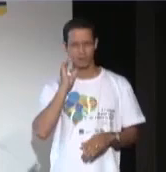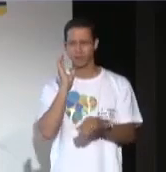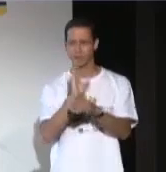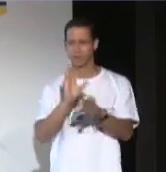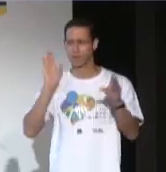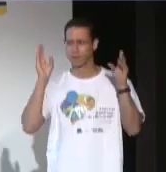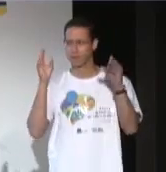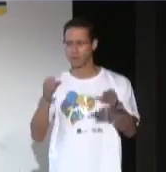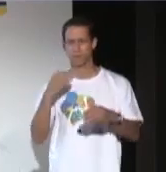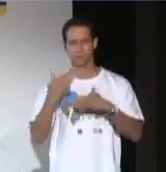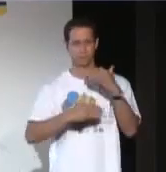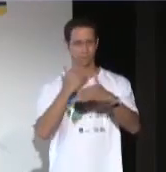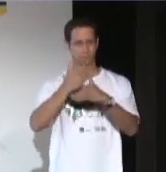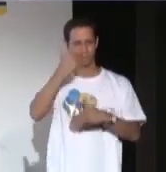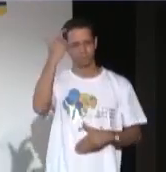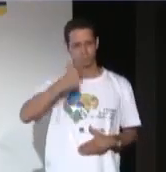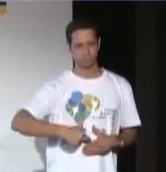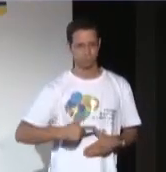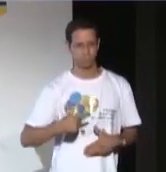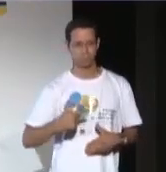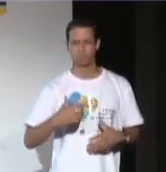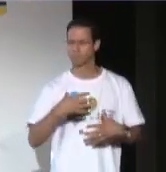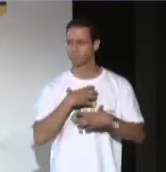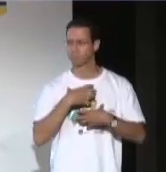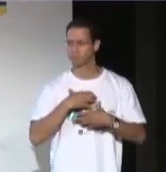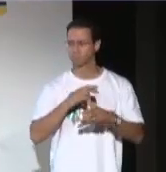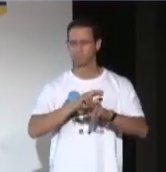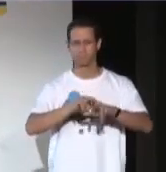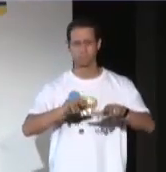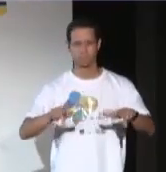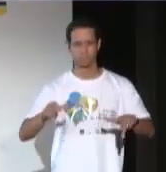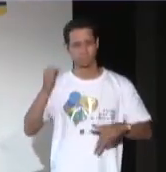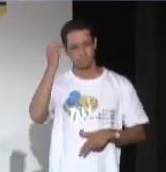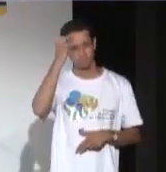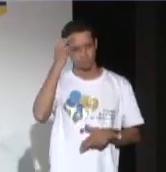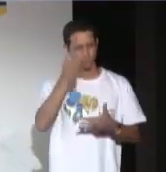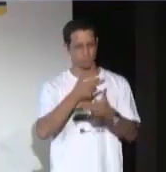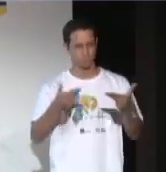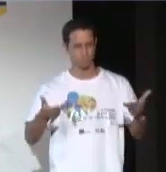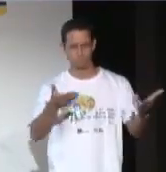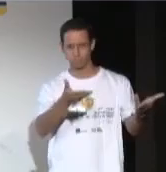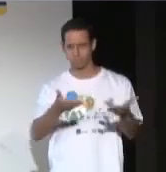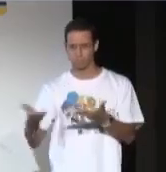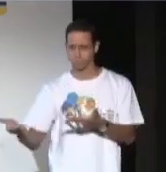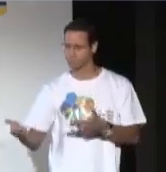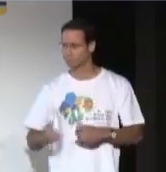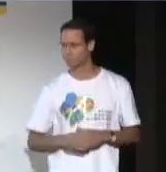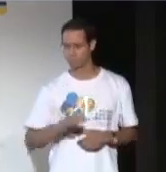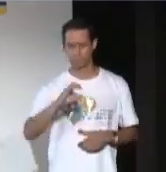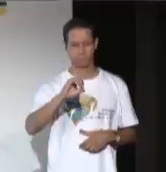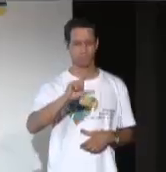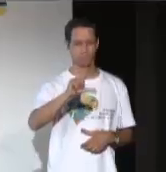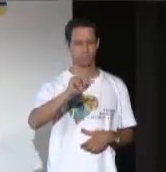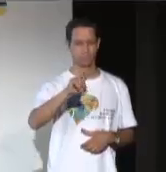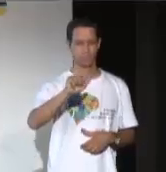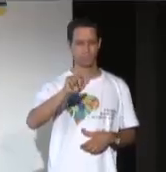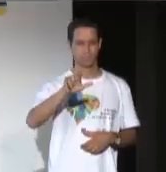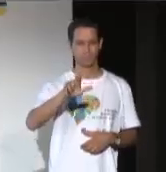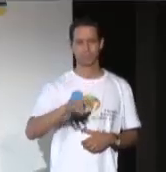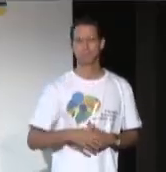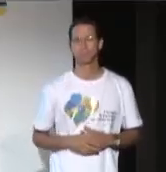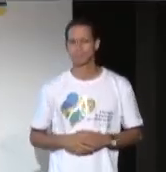de personalidade, regulação de emoções e diferenças culturais. Seja bem-vindo, Oliver John.